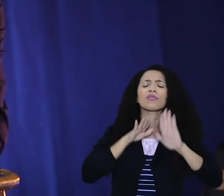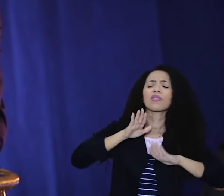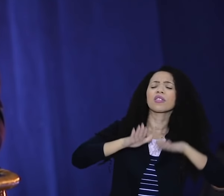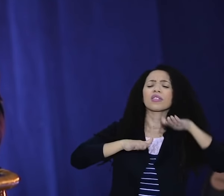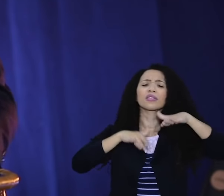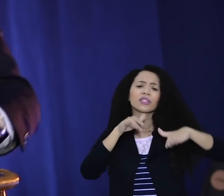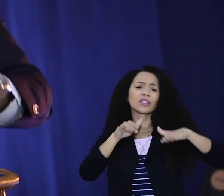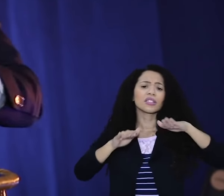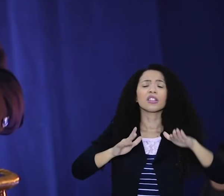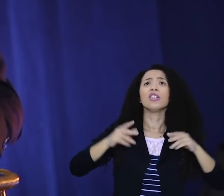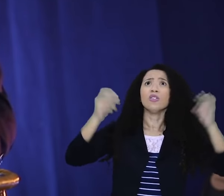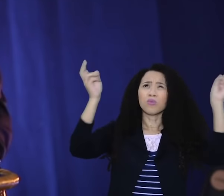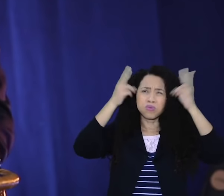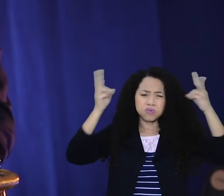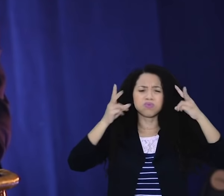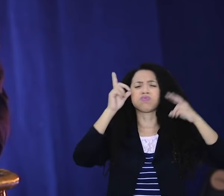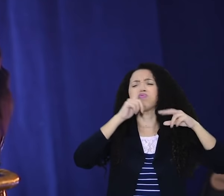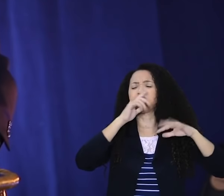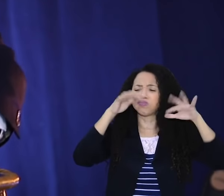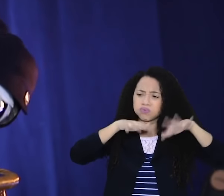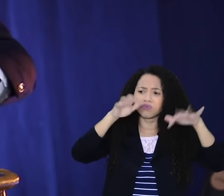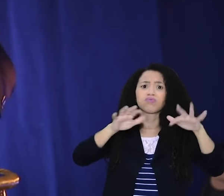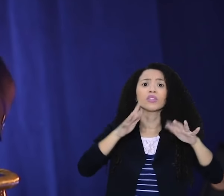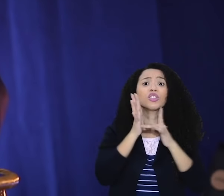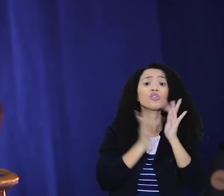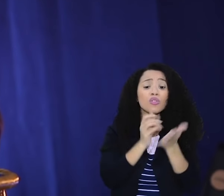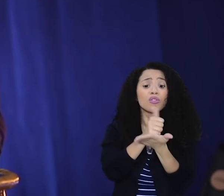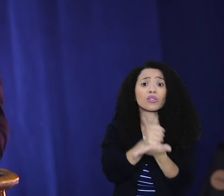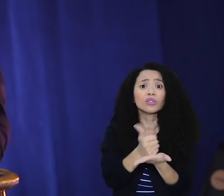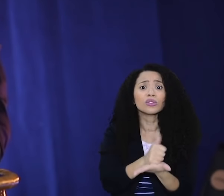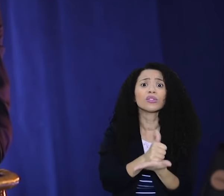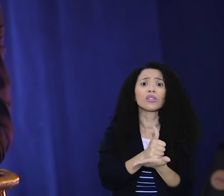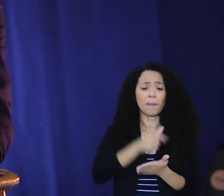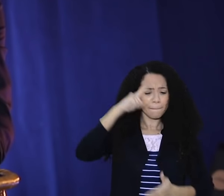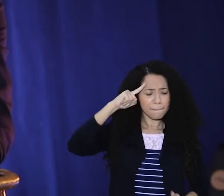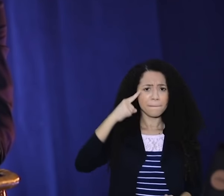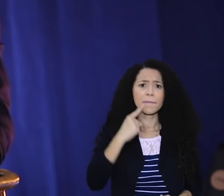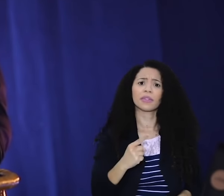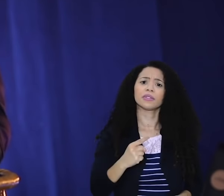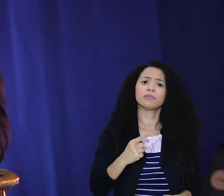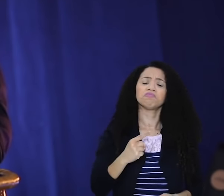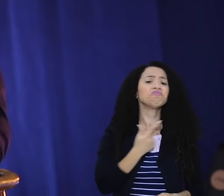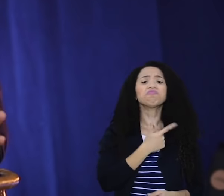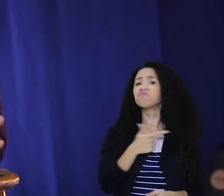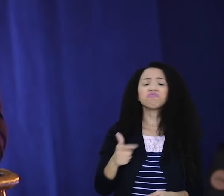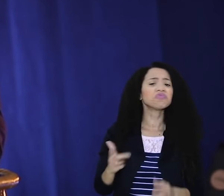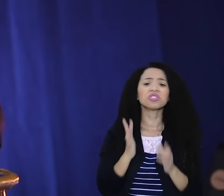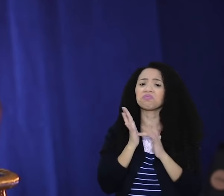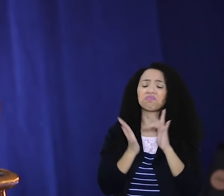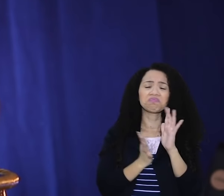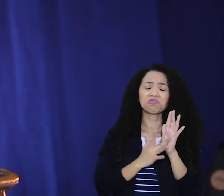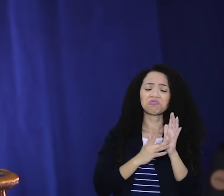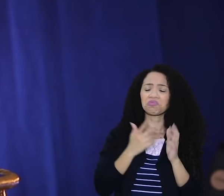sobre a tempestade, ele triunfa sobre a tempestade, ele tem domínio sobre ela e a tempestade para Jesus não existe.